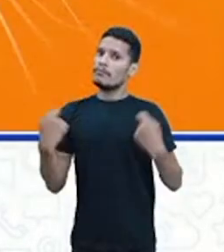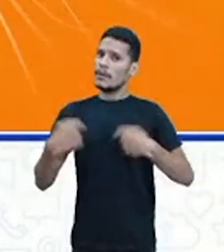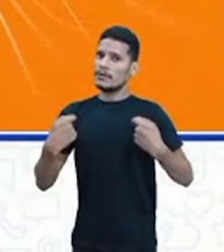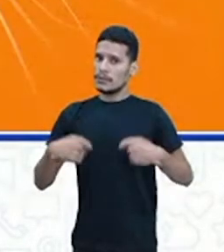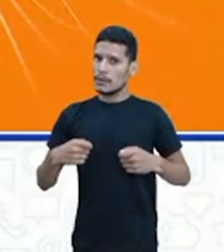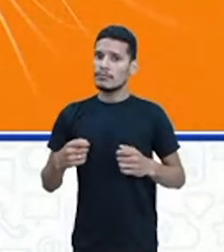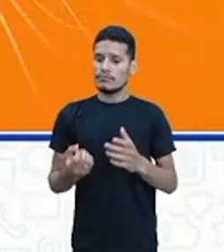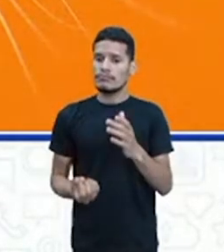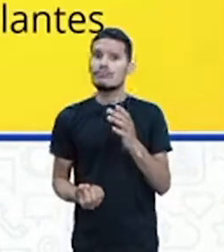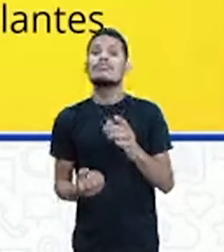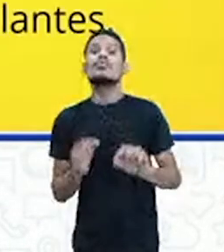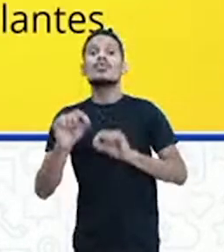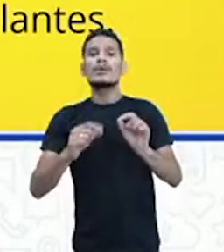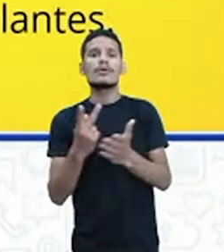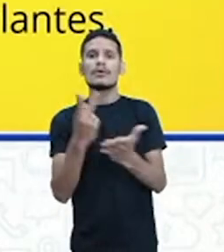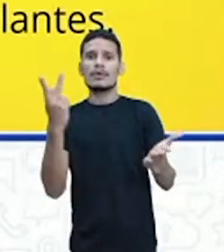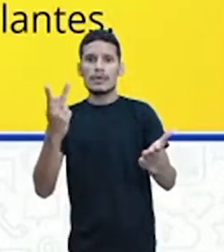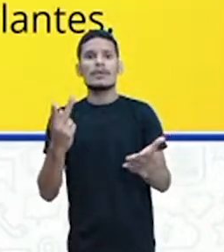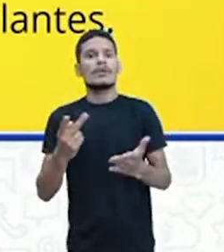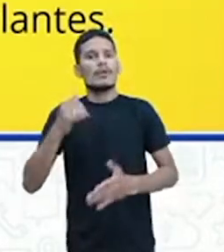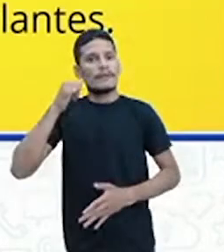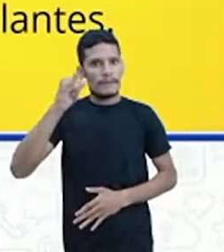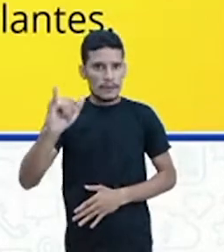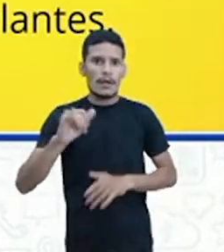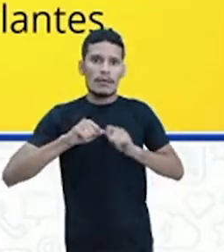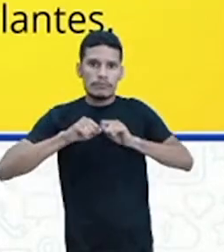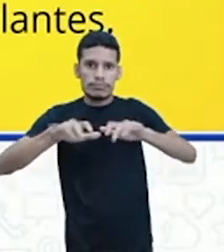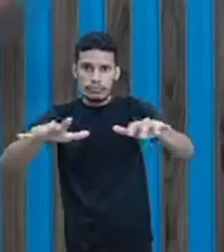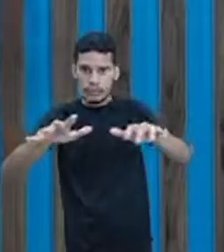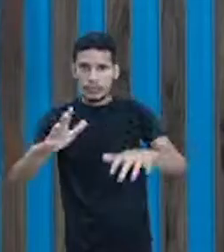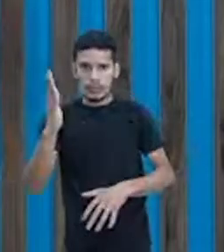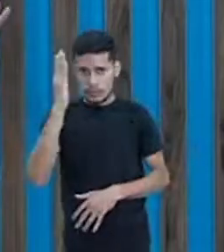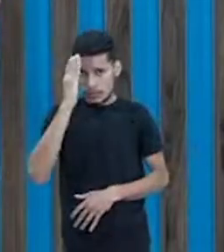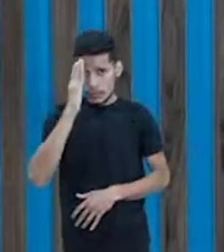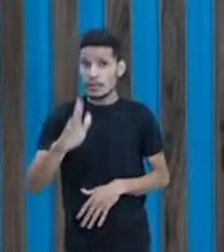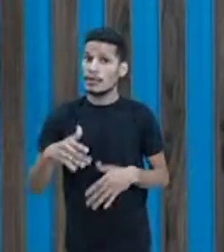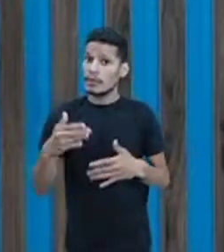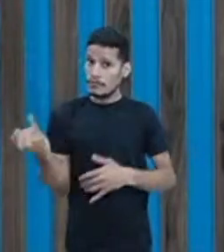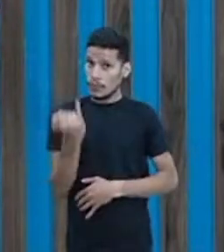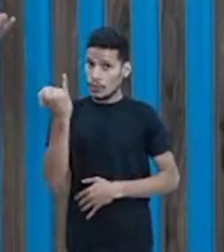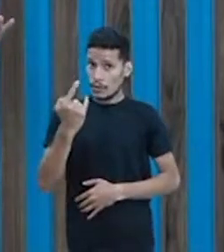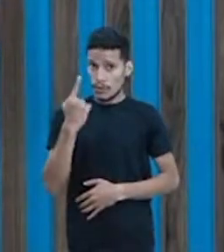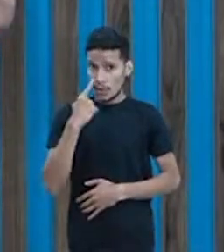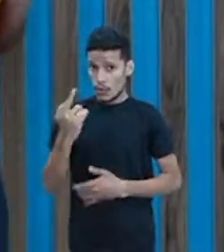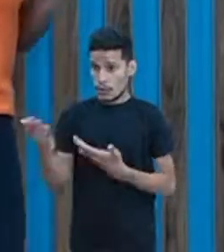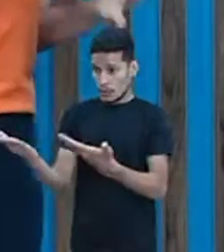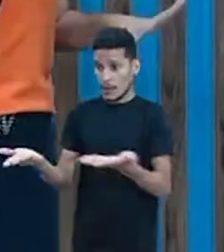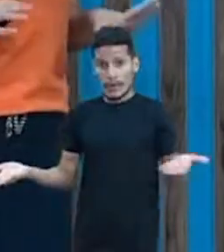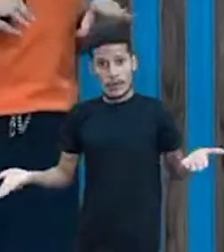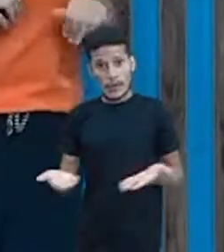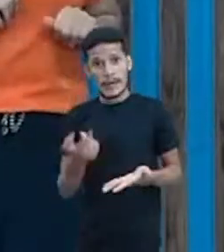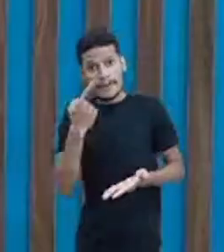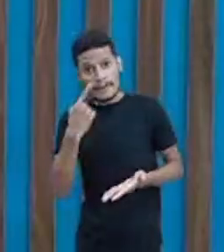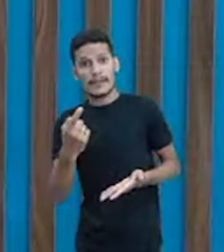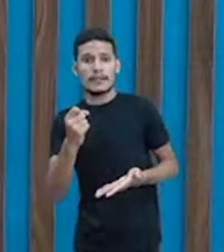É essencial, tá, gente? Então, vamos aqui ver se tem alguma coisa no chat. Oi, gente,